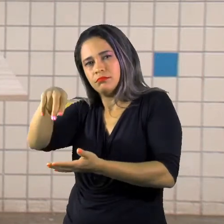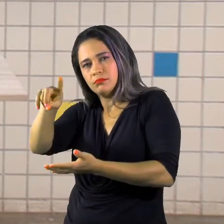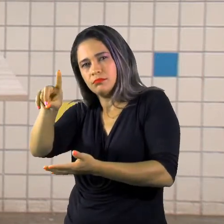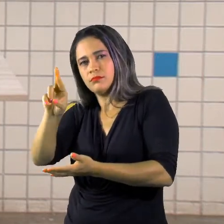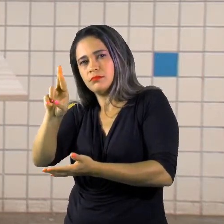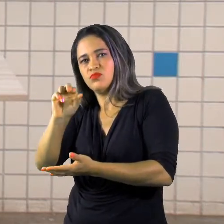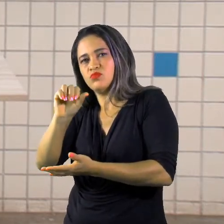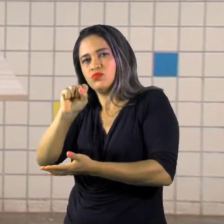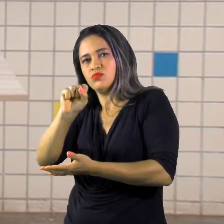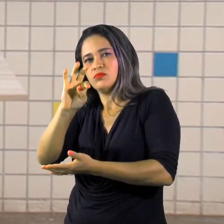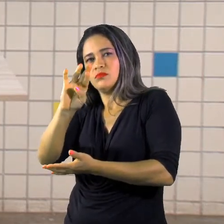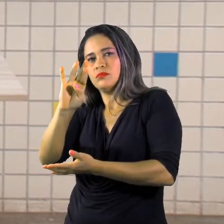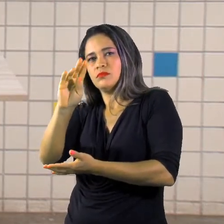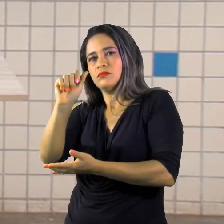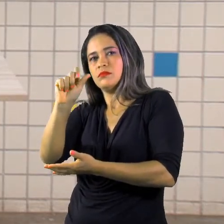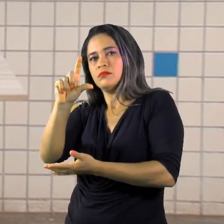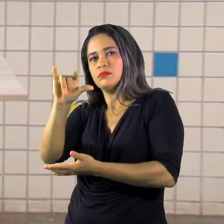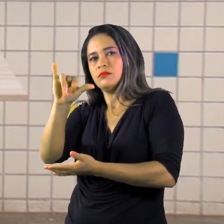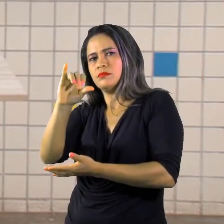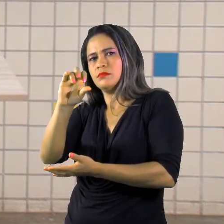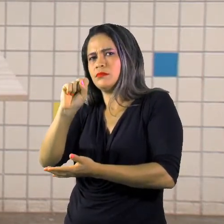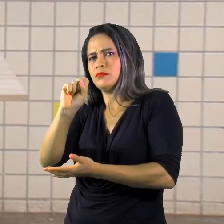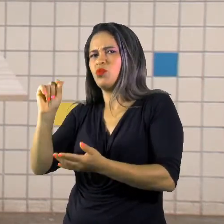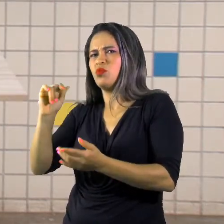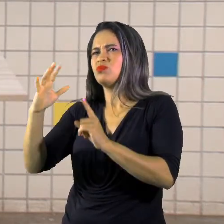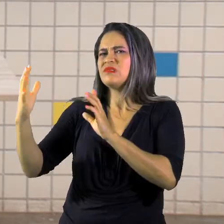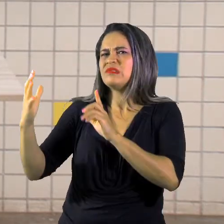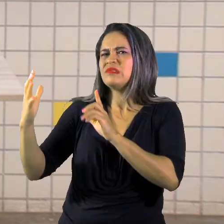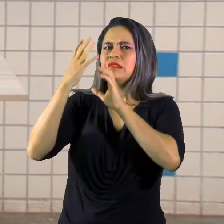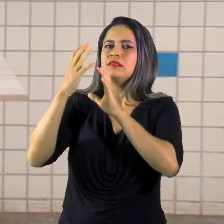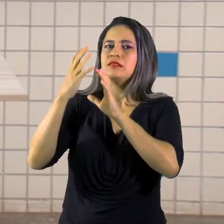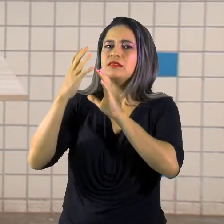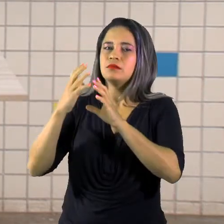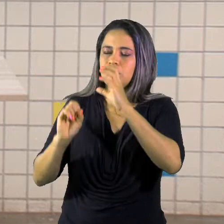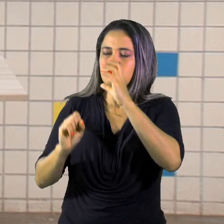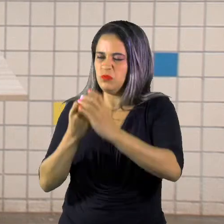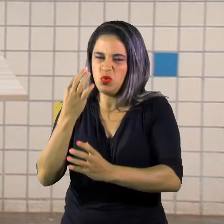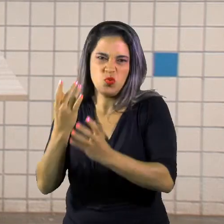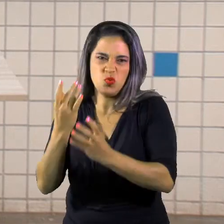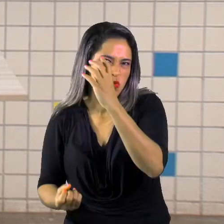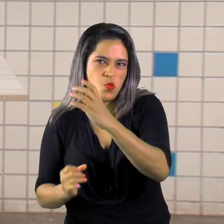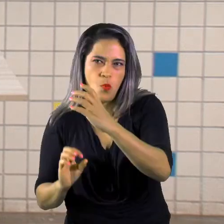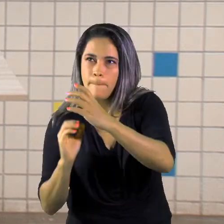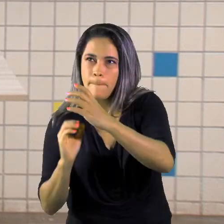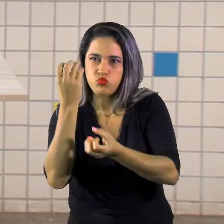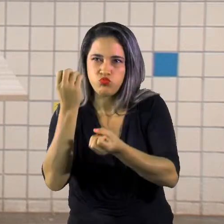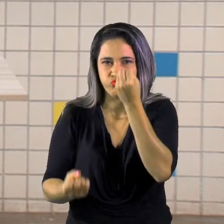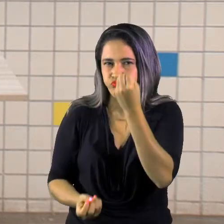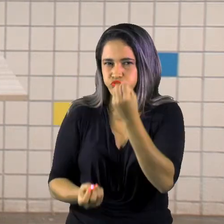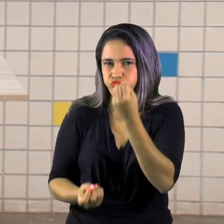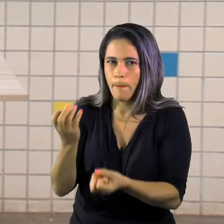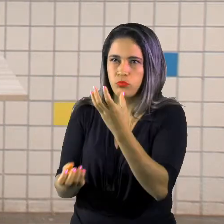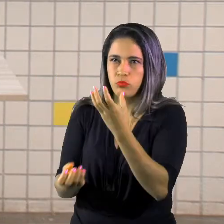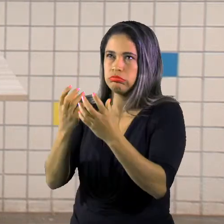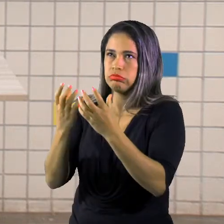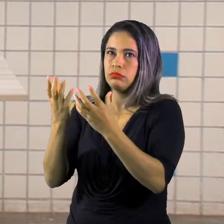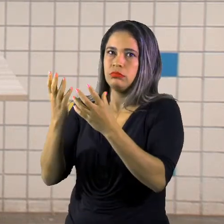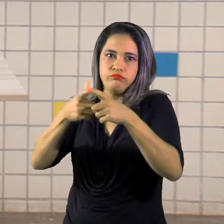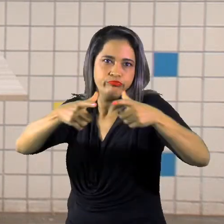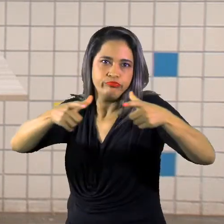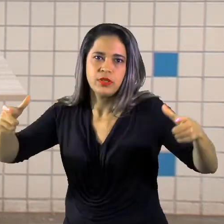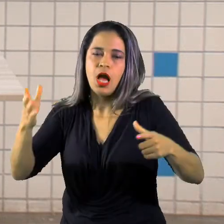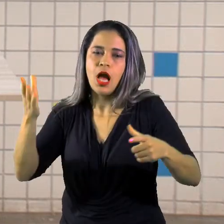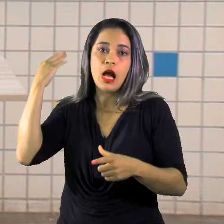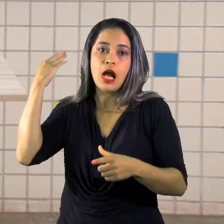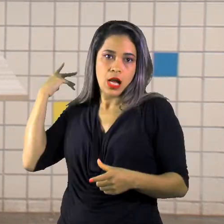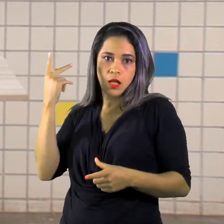o principal efeito dessa industrialização? Produção em massa. Antes, um alfaiate produzia um